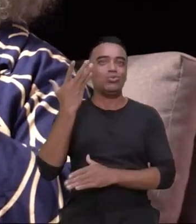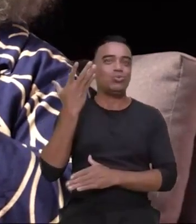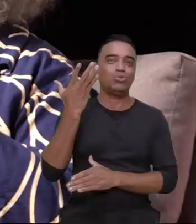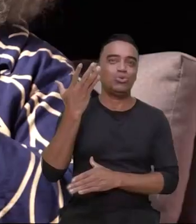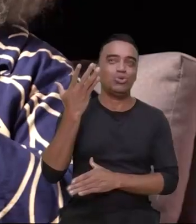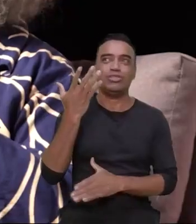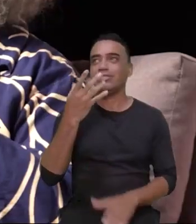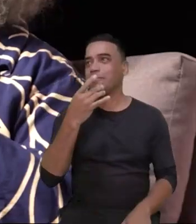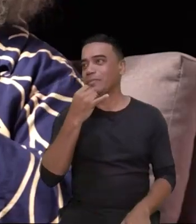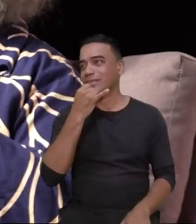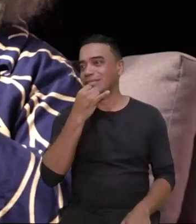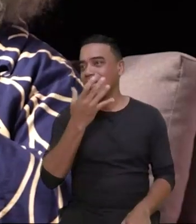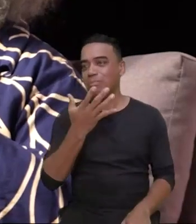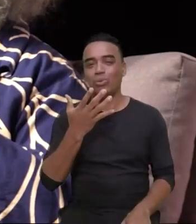nasce